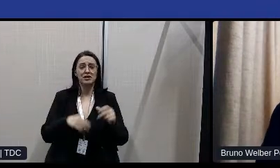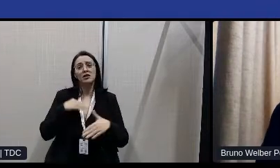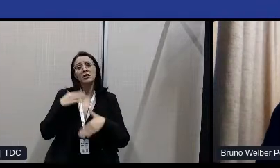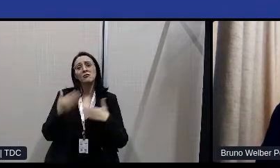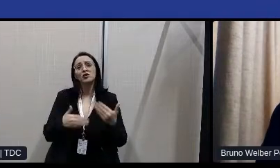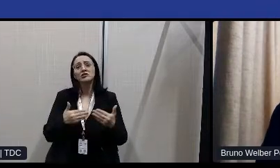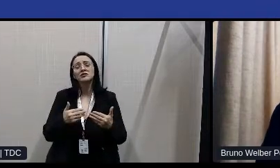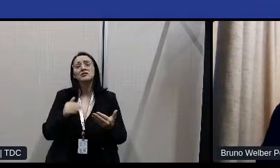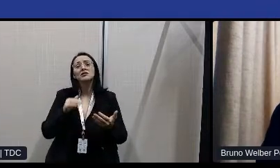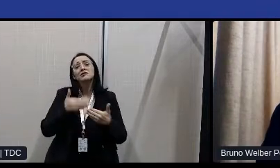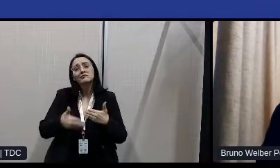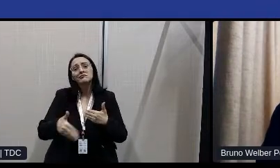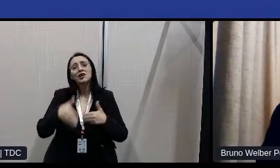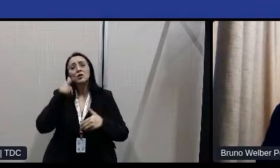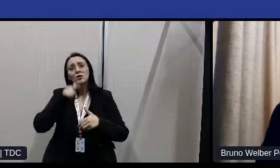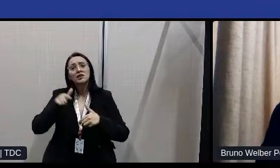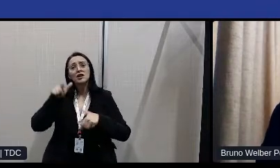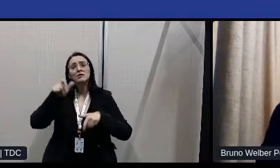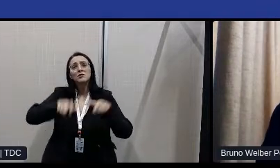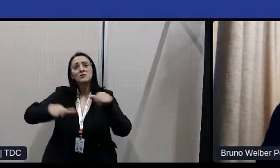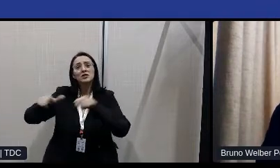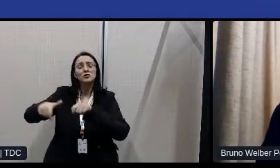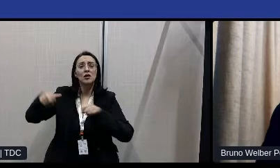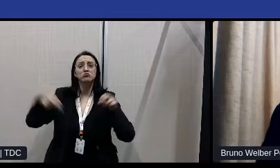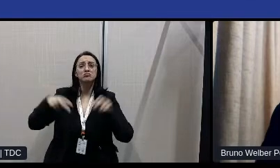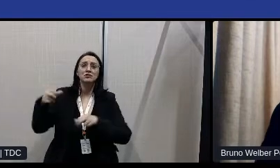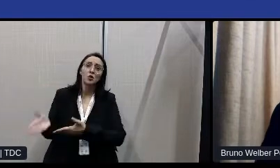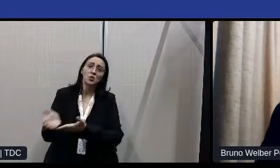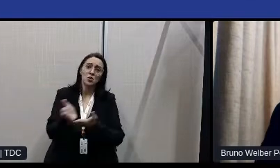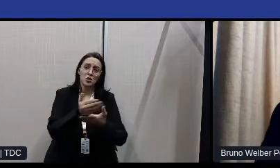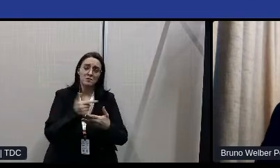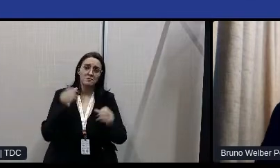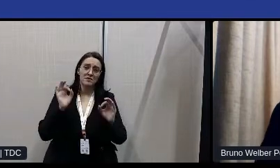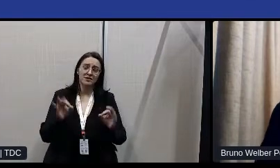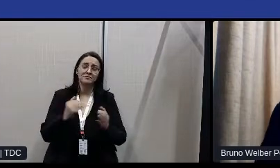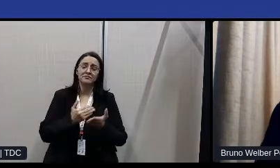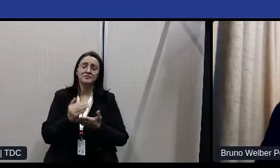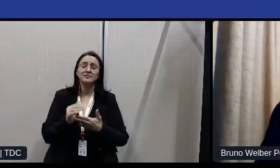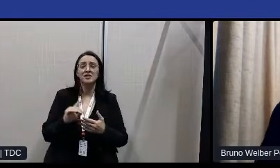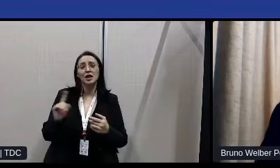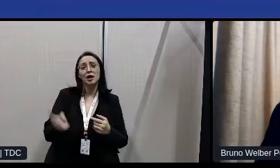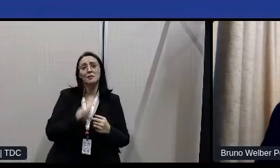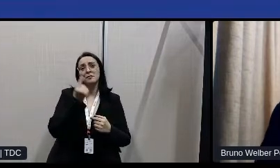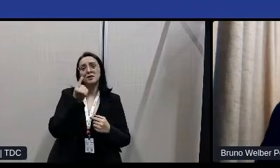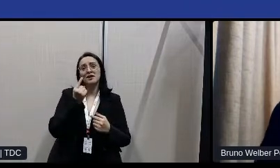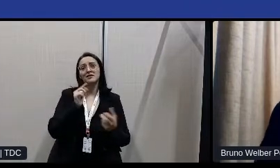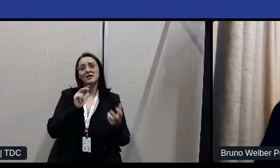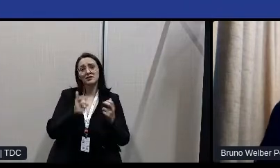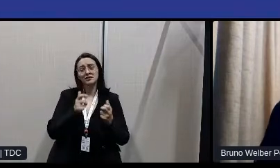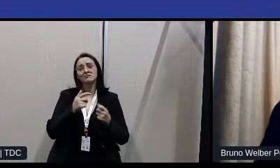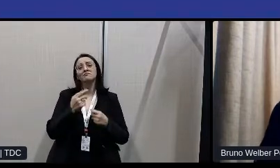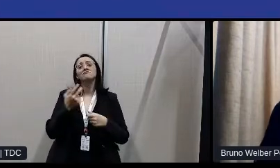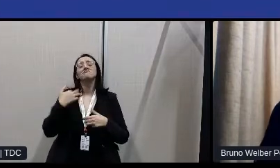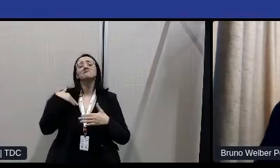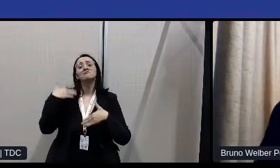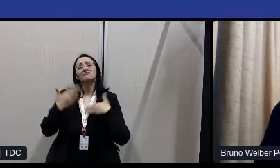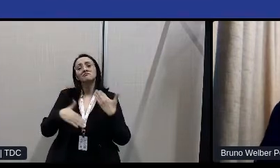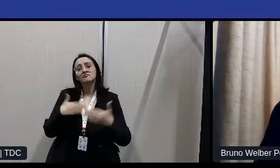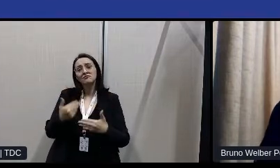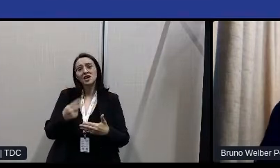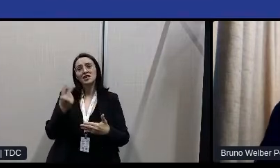conseguimos alcançar um número maior de pessoas, felizmente. Então, na primeira foi 312, na segunda,